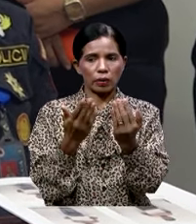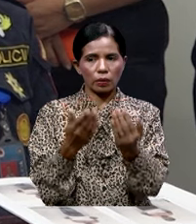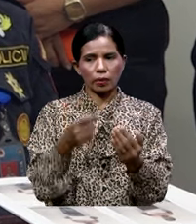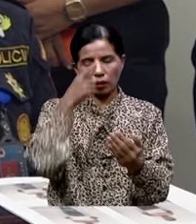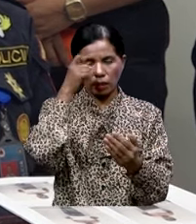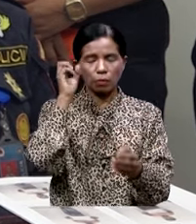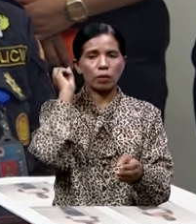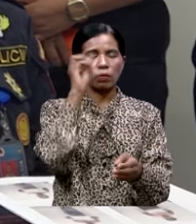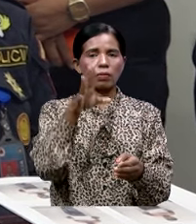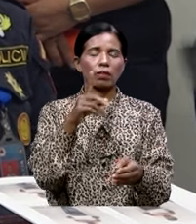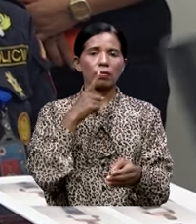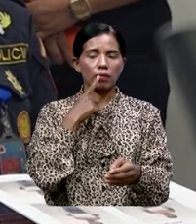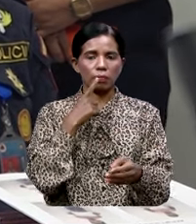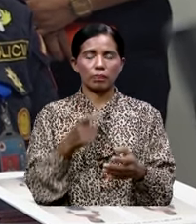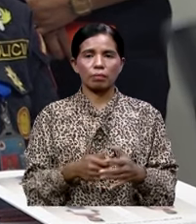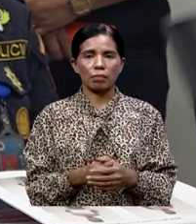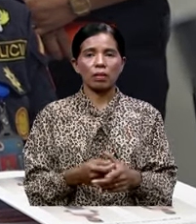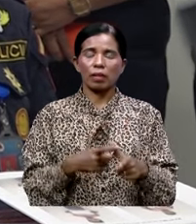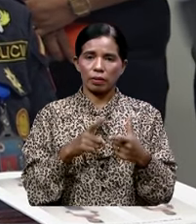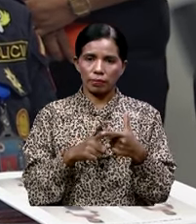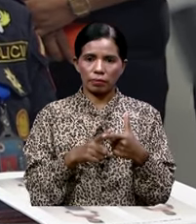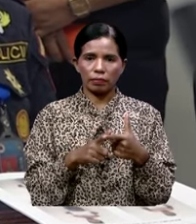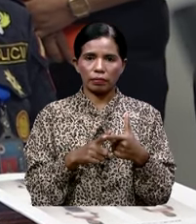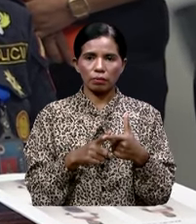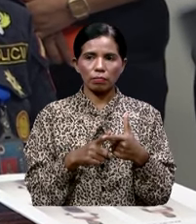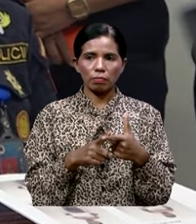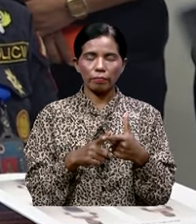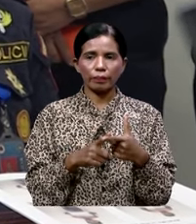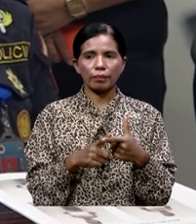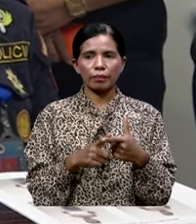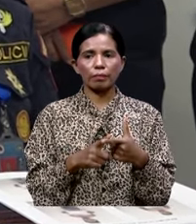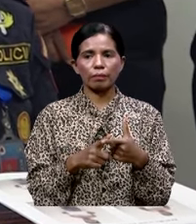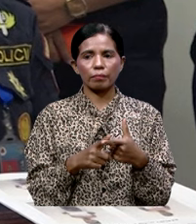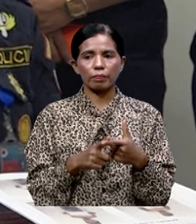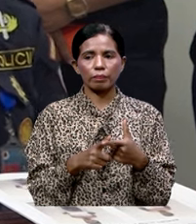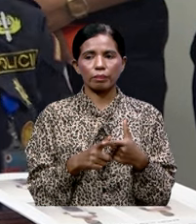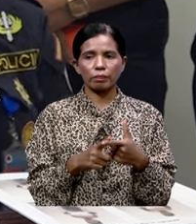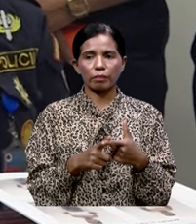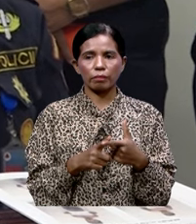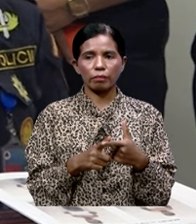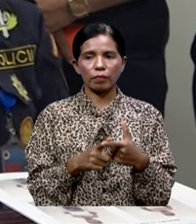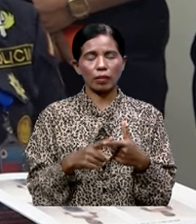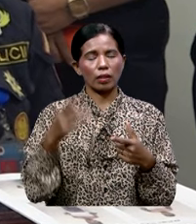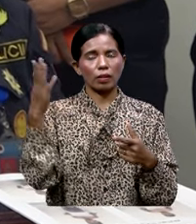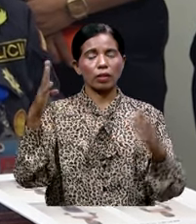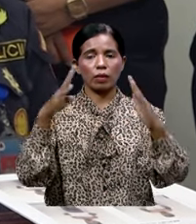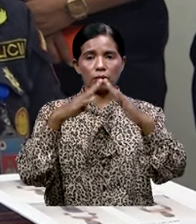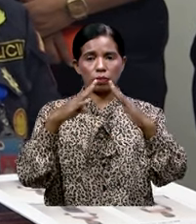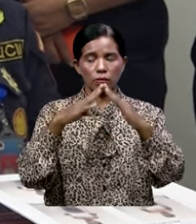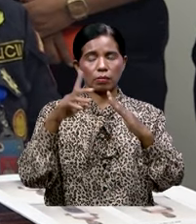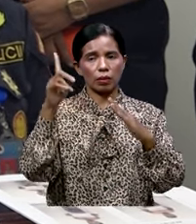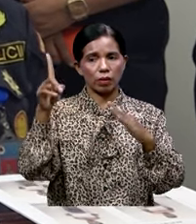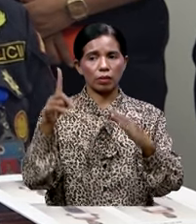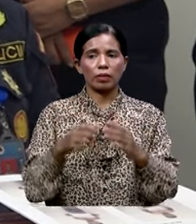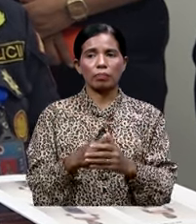tambahetan tuda ida falemos ba nia matam ida ia uma ida be maka grabi